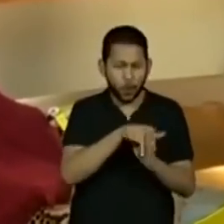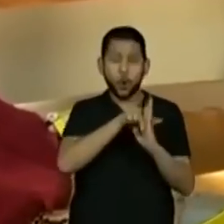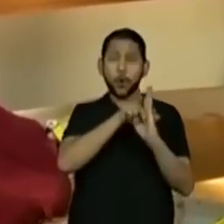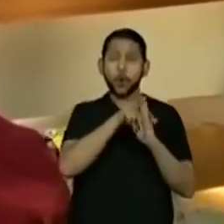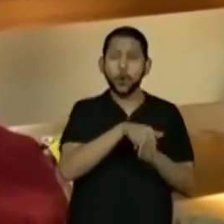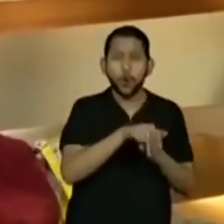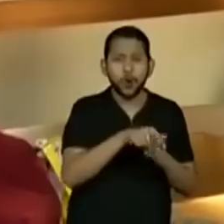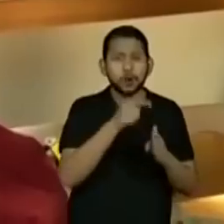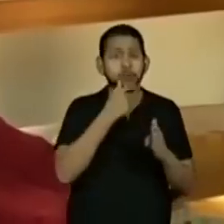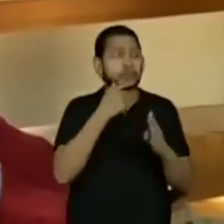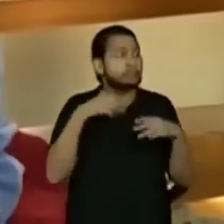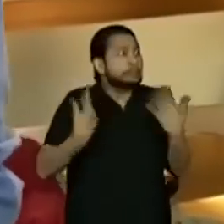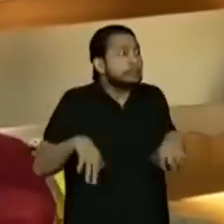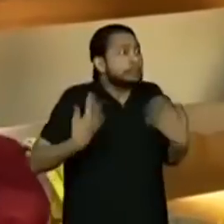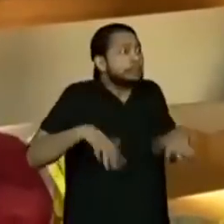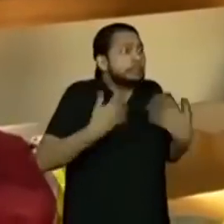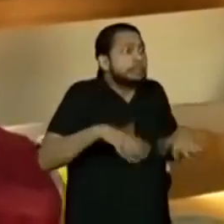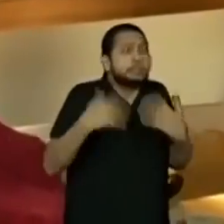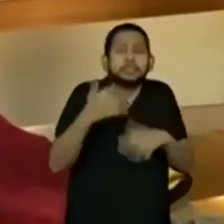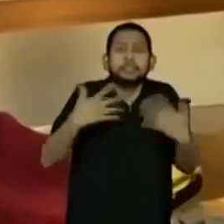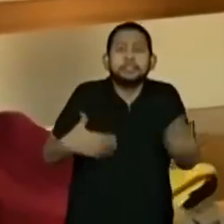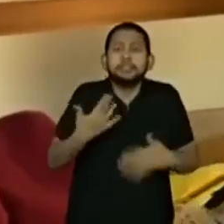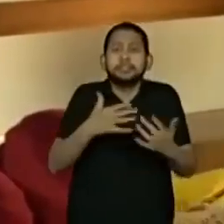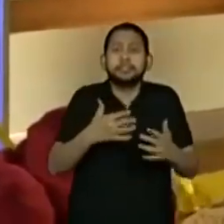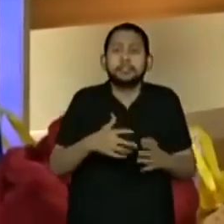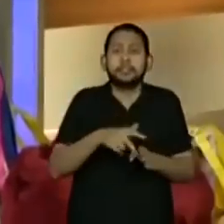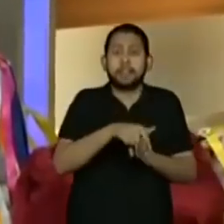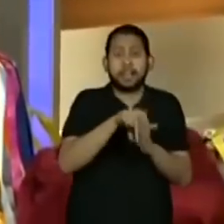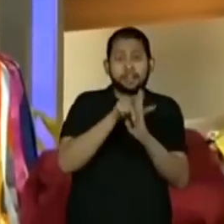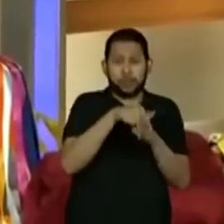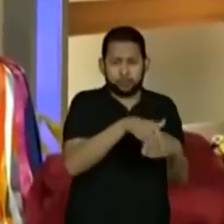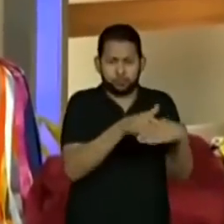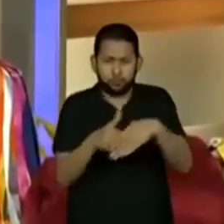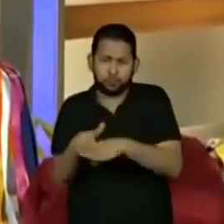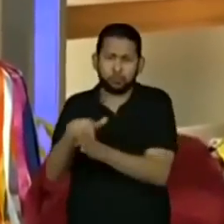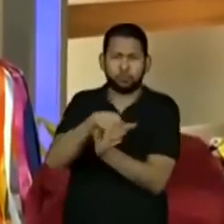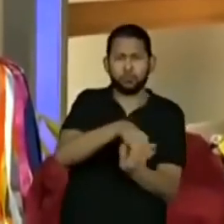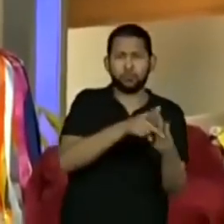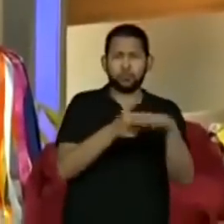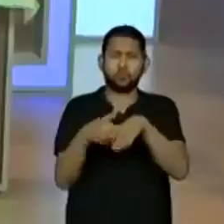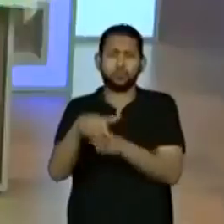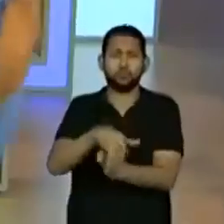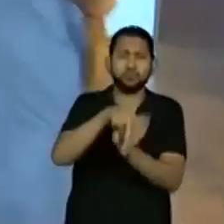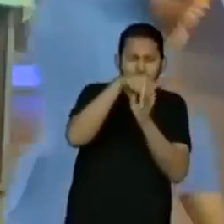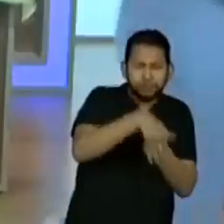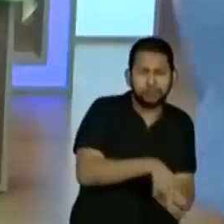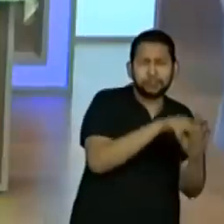E ele começou a ficar desesperado e não sabia o que fazer. E o cavalo ia para lá e para cá. E agora eu vou dar uma cavalgada.